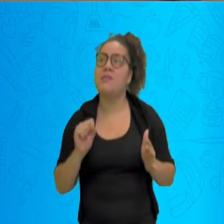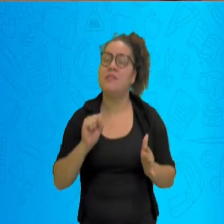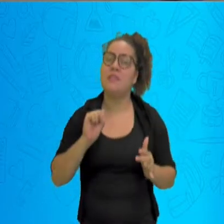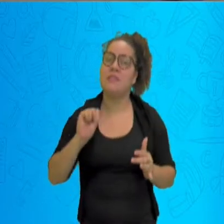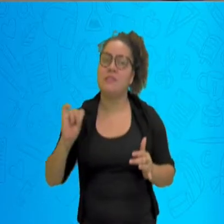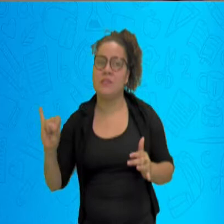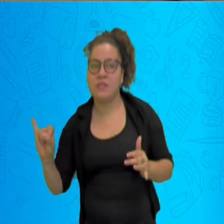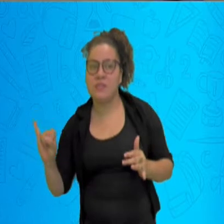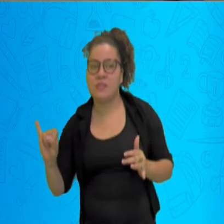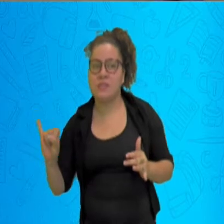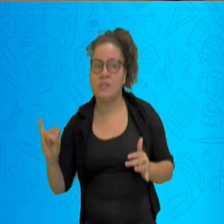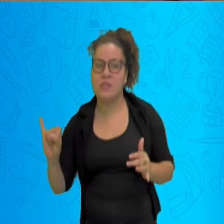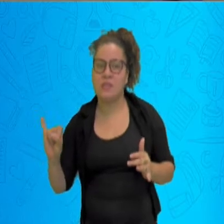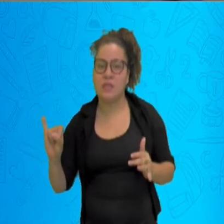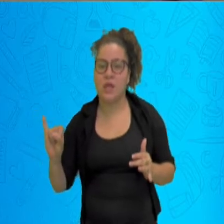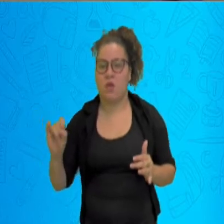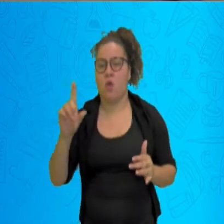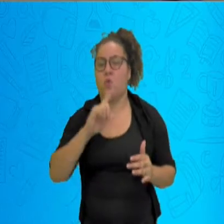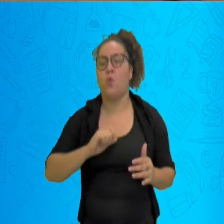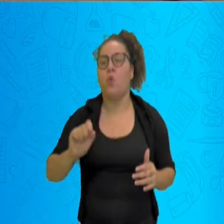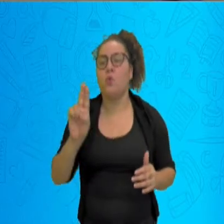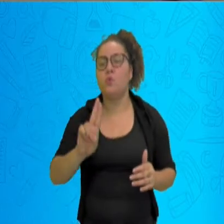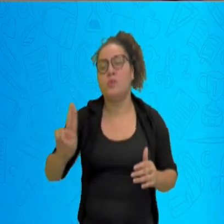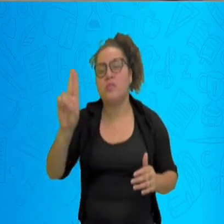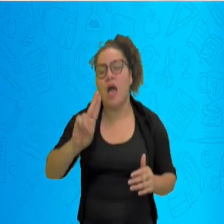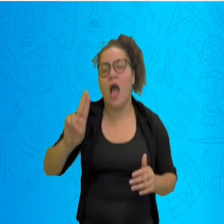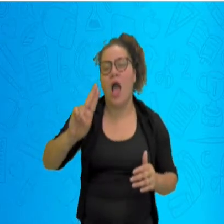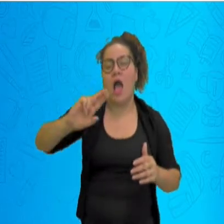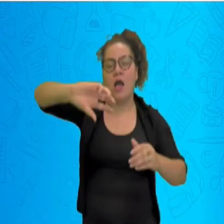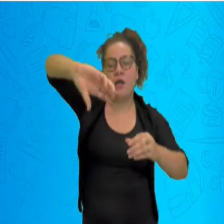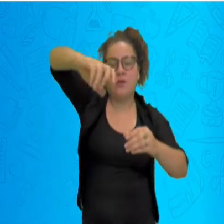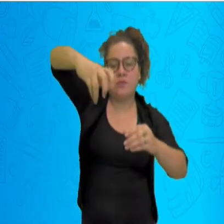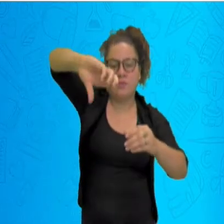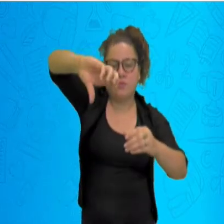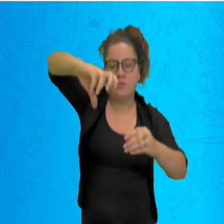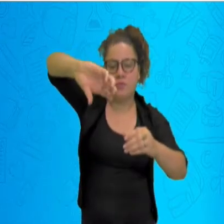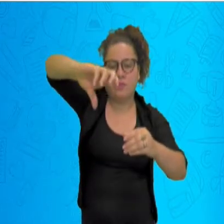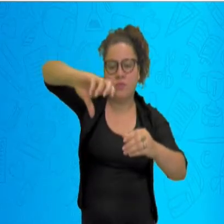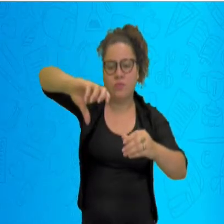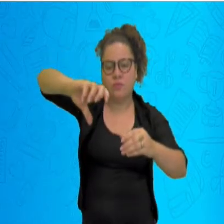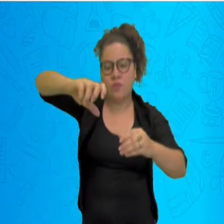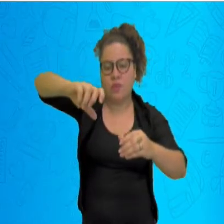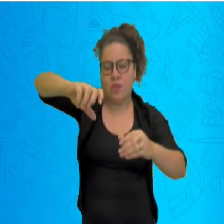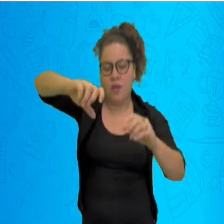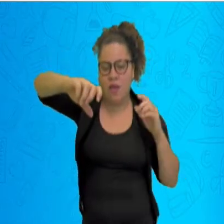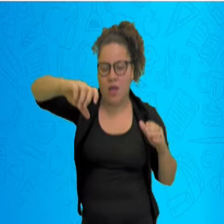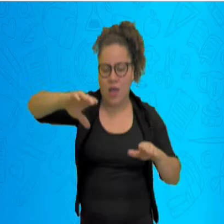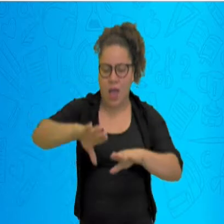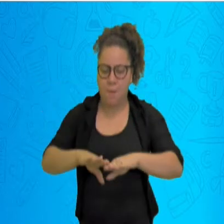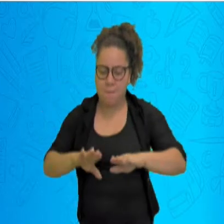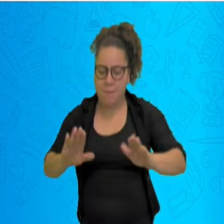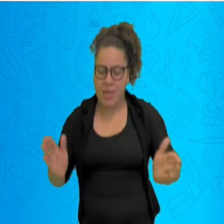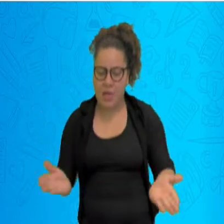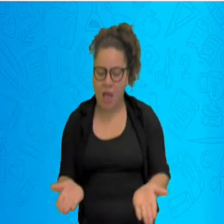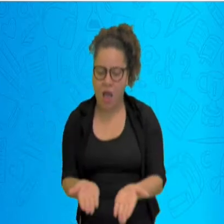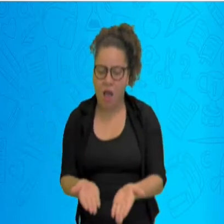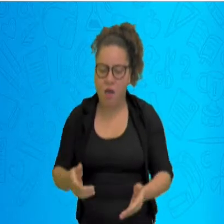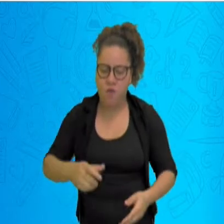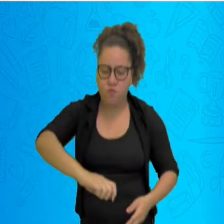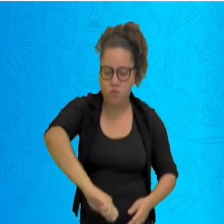eu abrir a minha torneira e tampar este ralo aqui